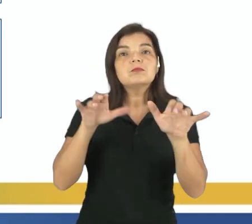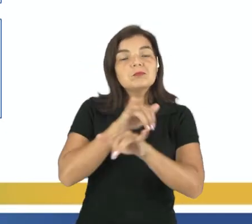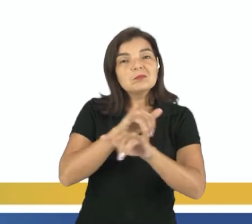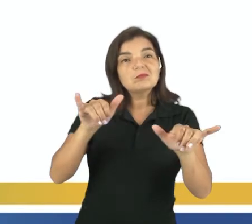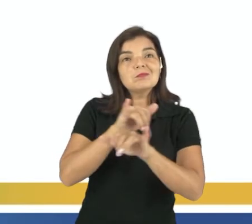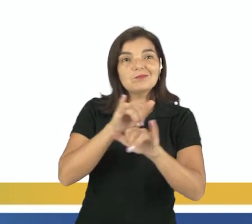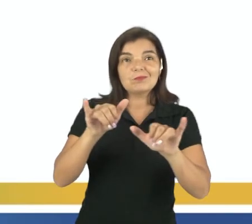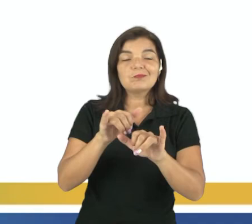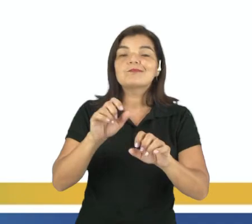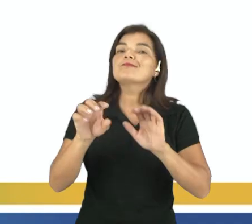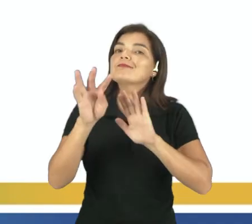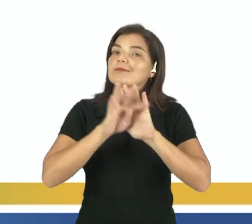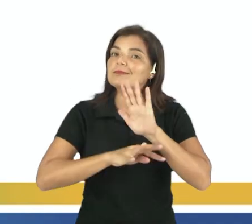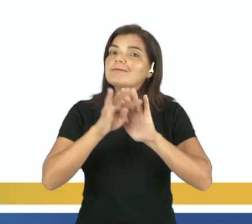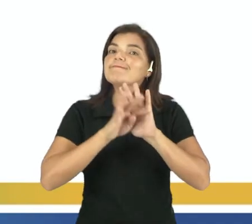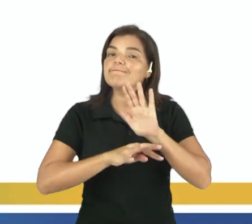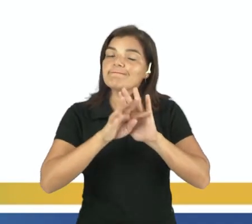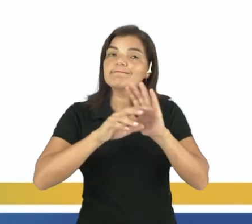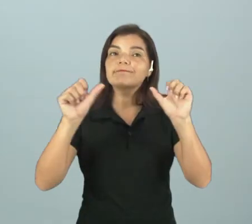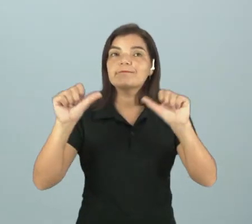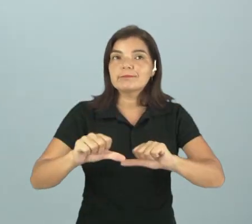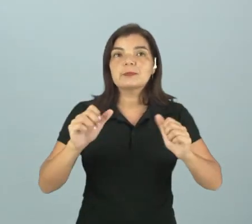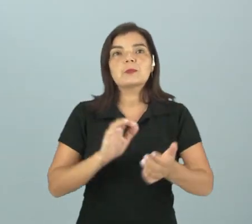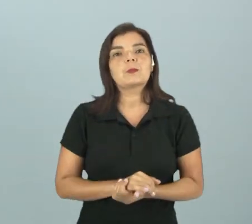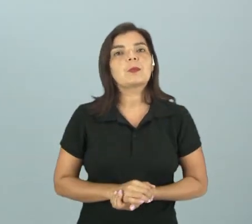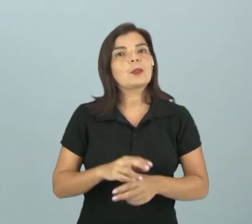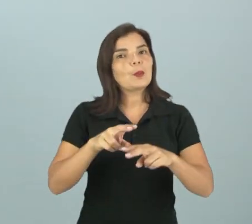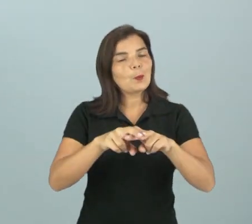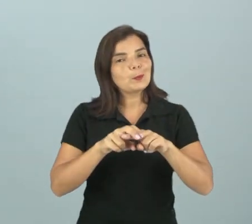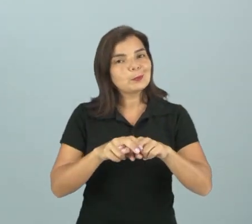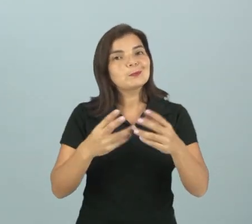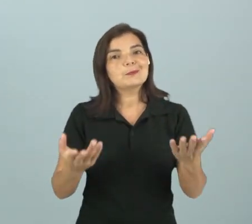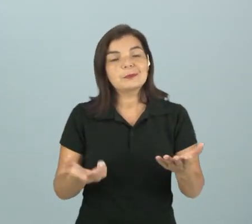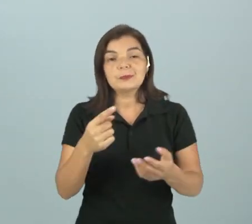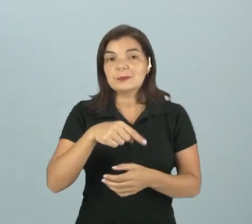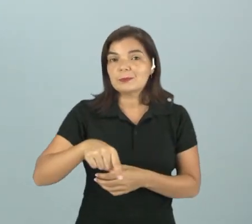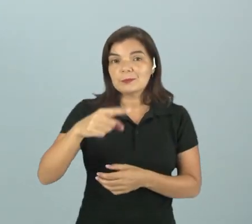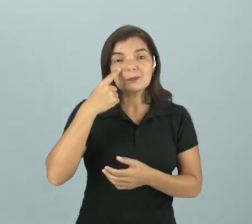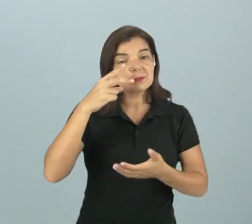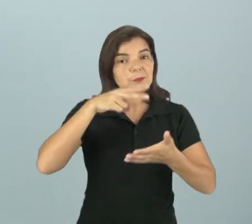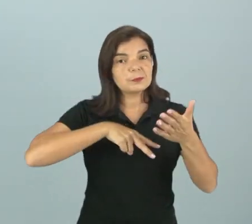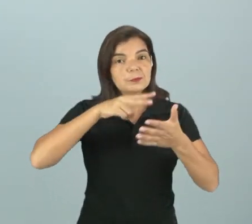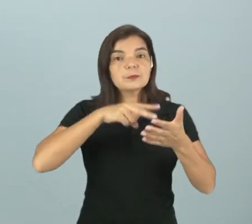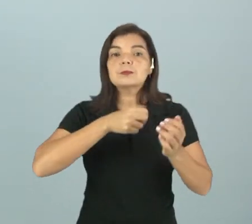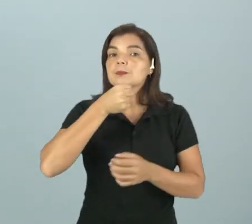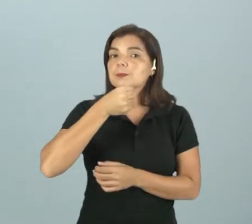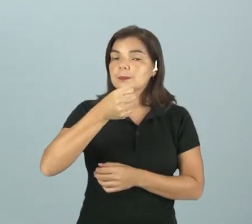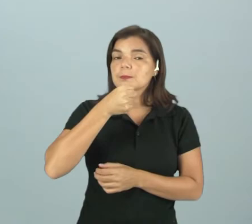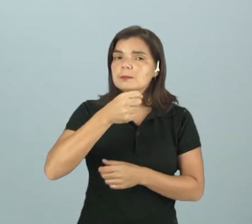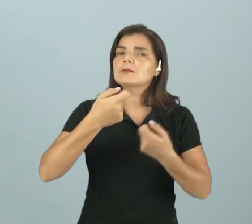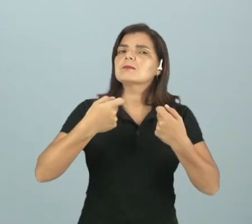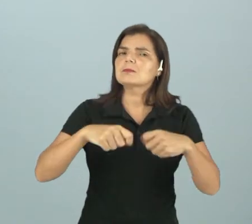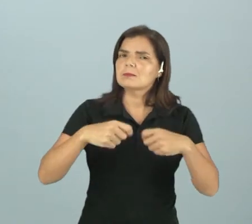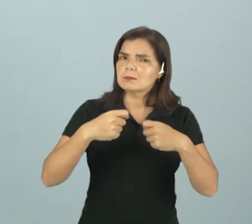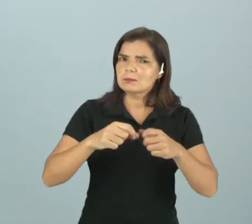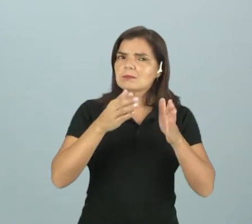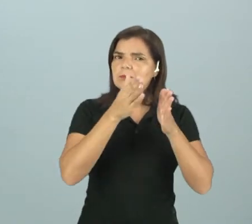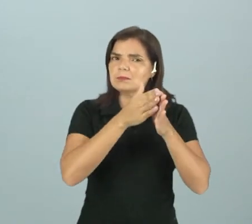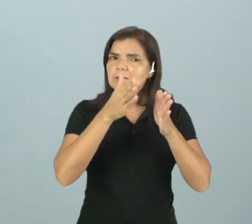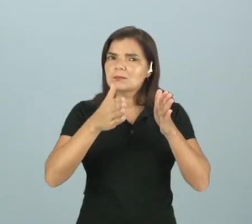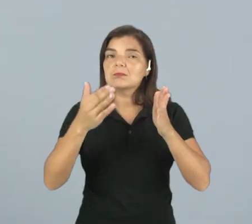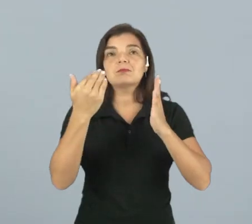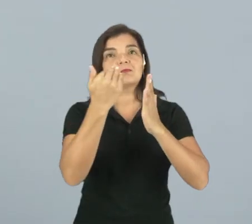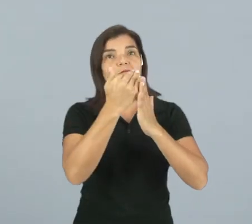segura, divulgarão textos com dados negativos. Por isso, gente, para você ler uma reportagem, você precisa seguir